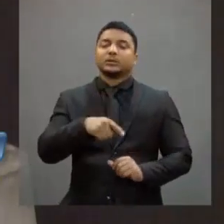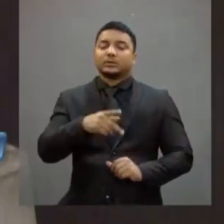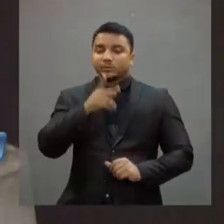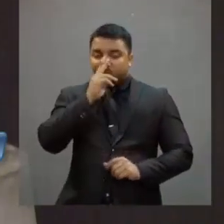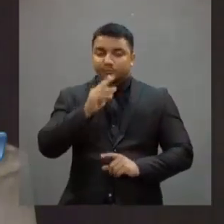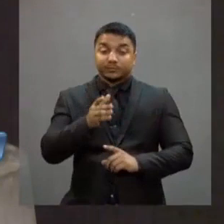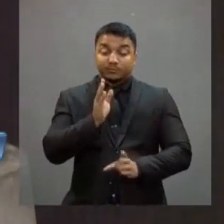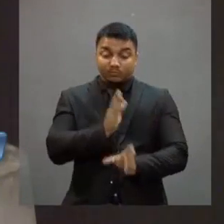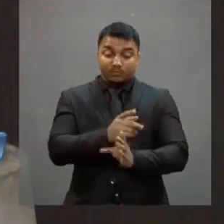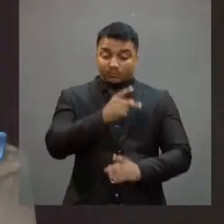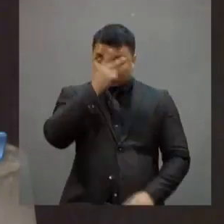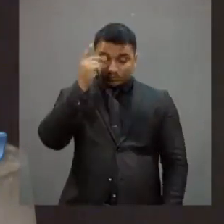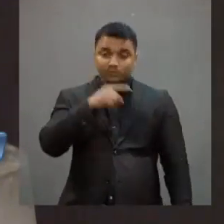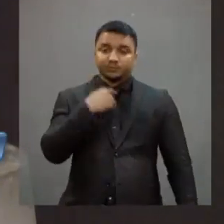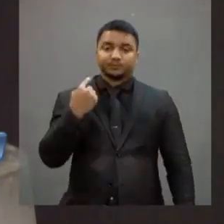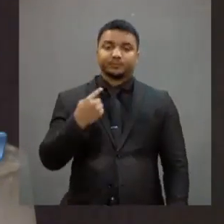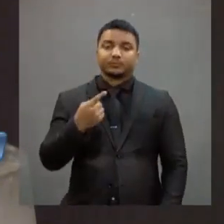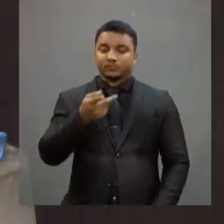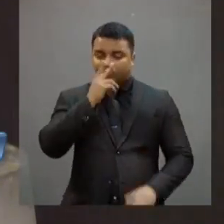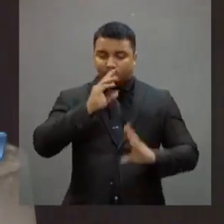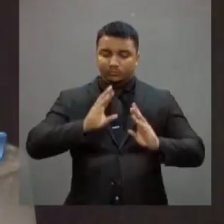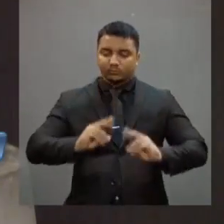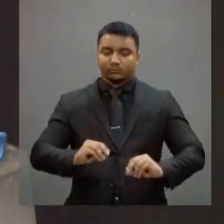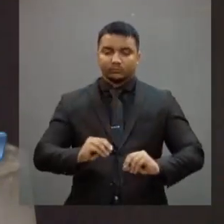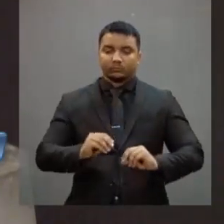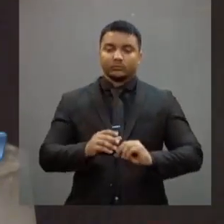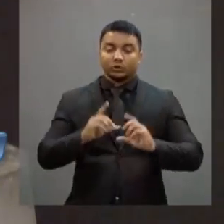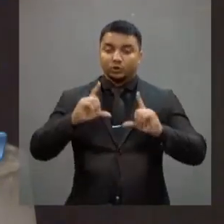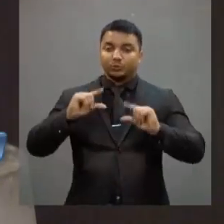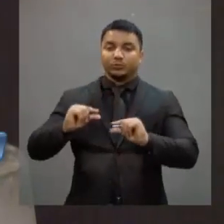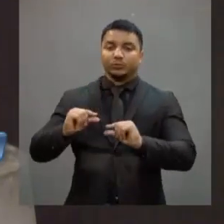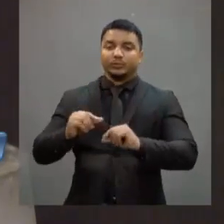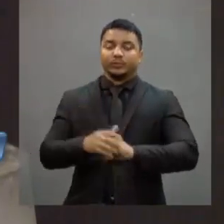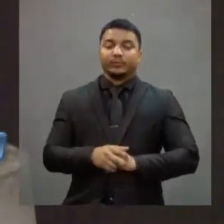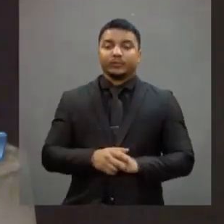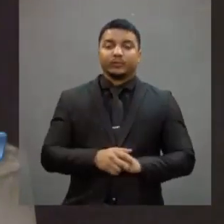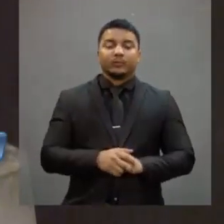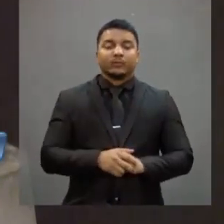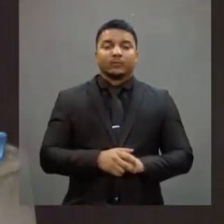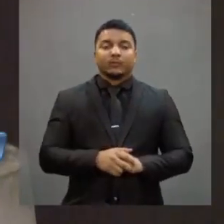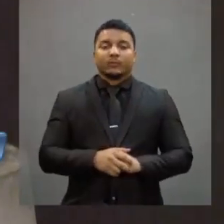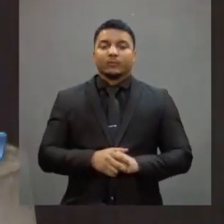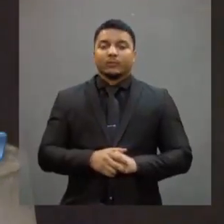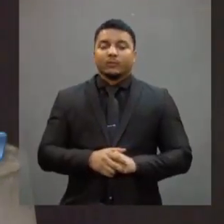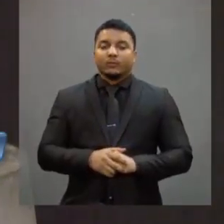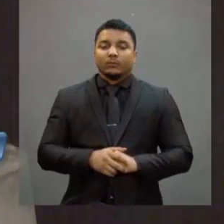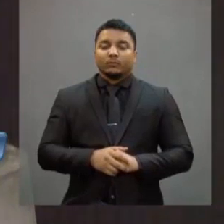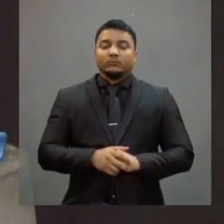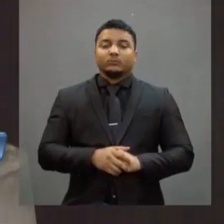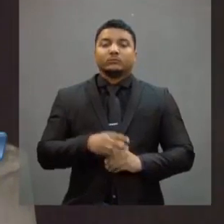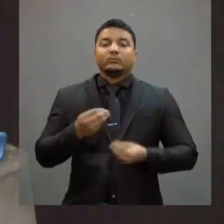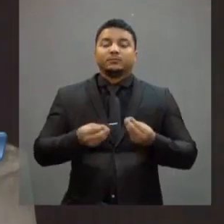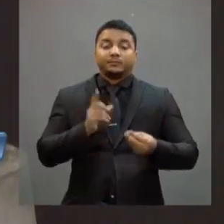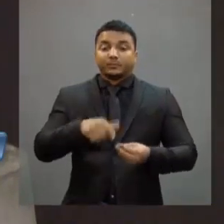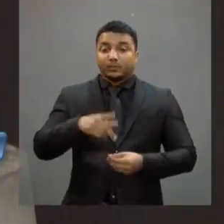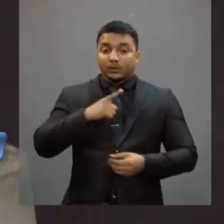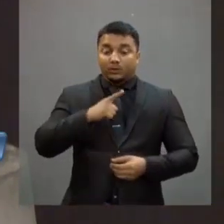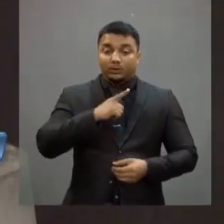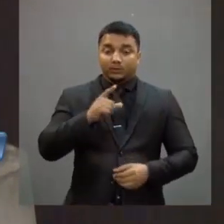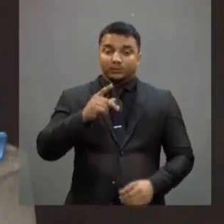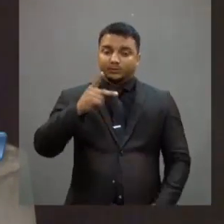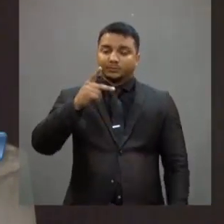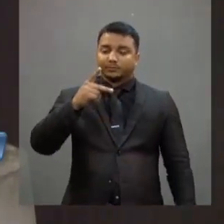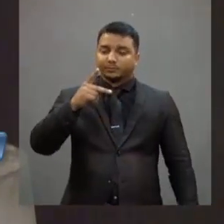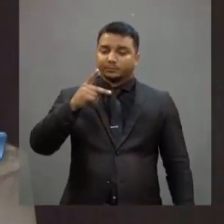por morte dos servidores. E o faz isso falando de uma portaria sem